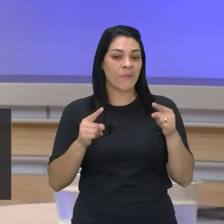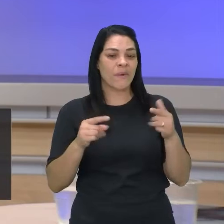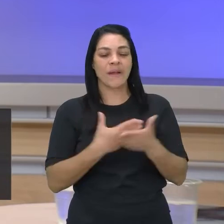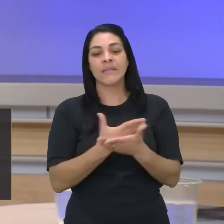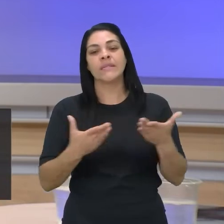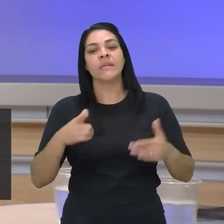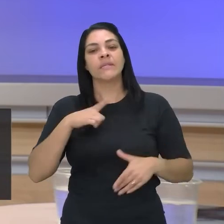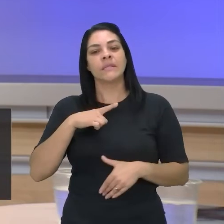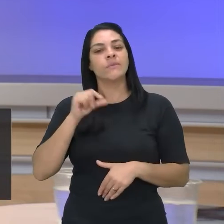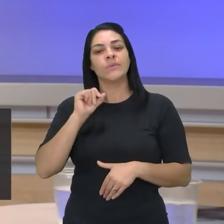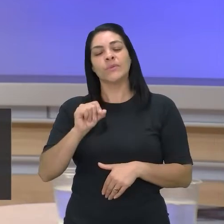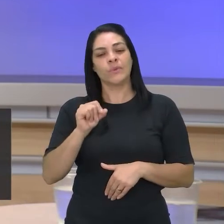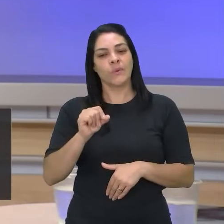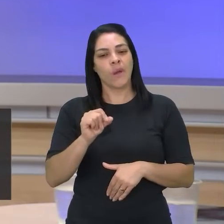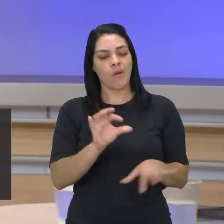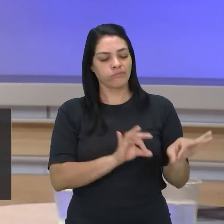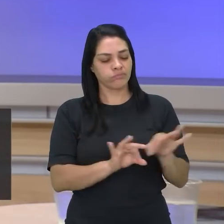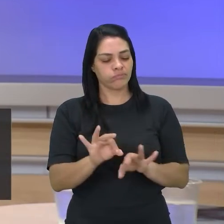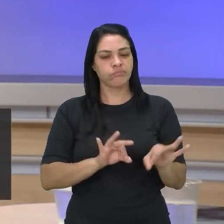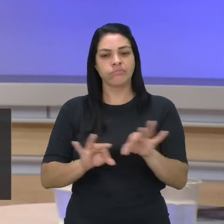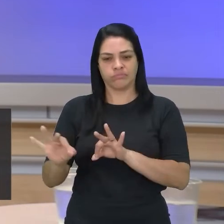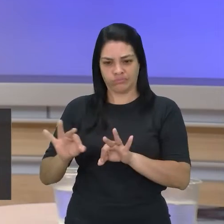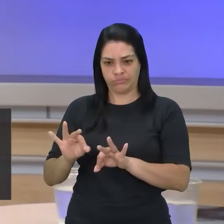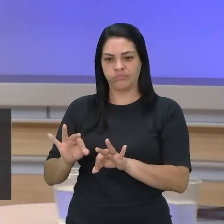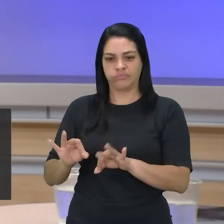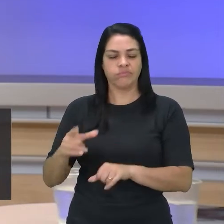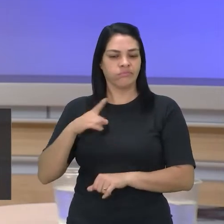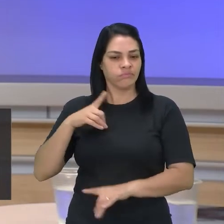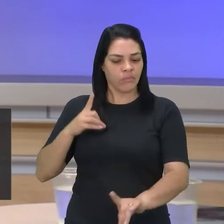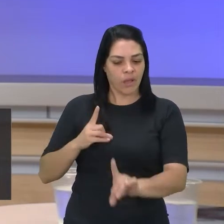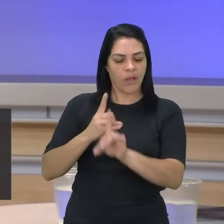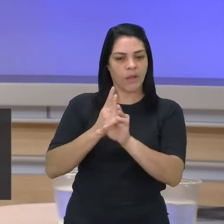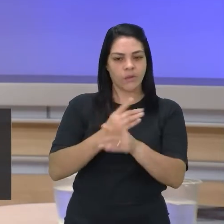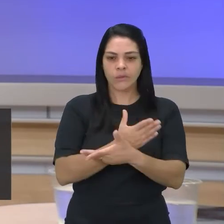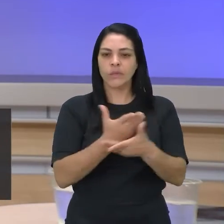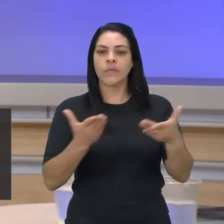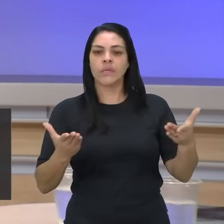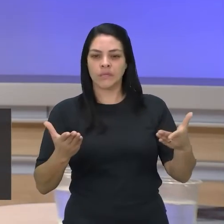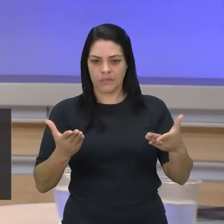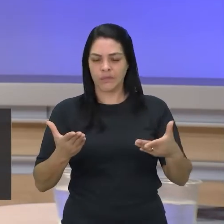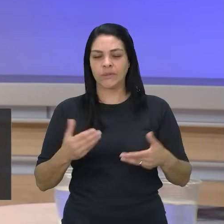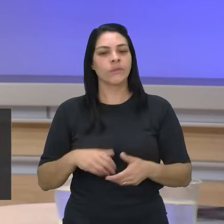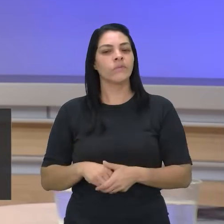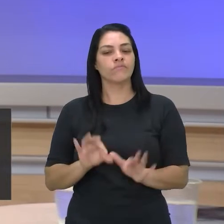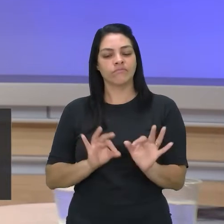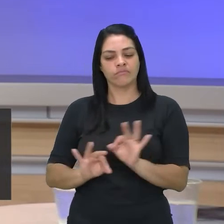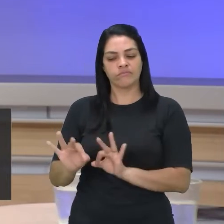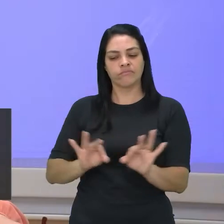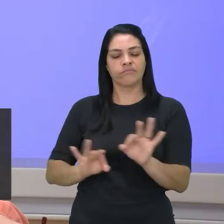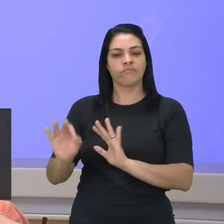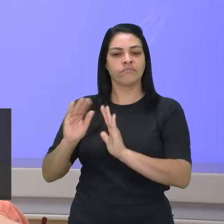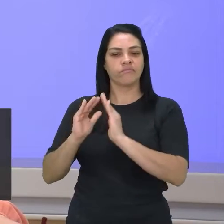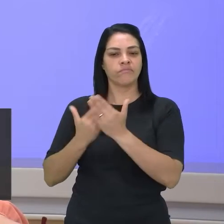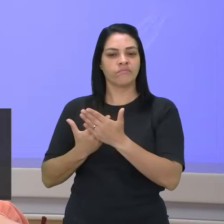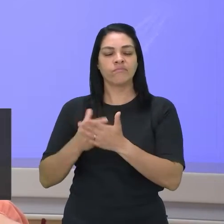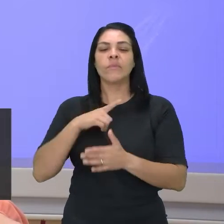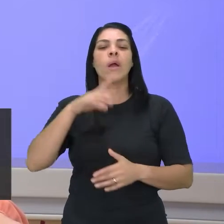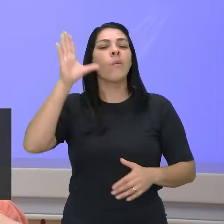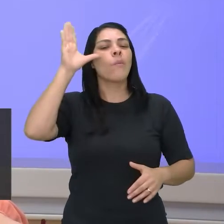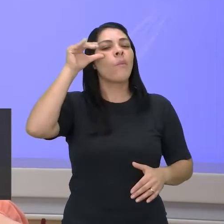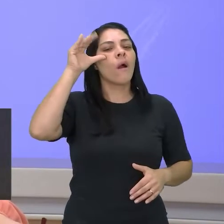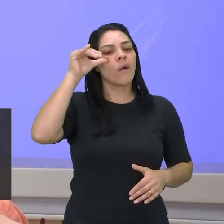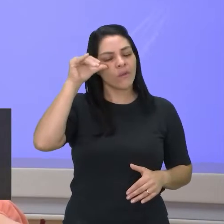é um programa, né, com 6 encontros, né, que a gente leva para as escolas. Gabriela, tem uma curiosidade